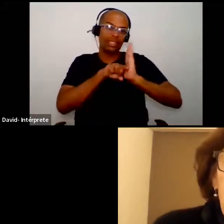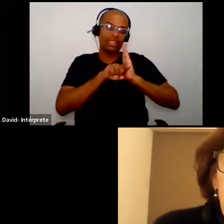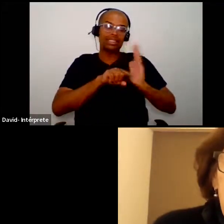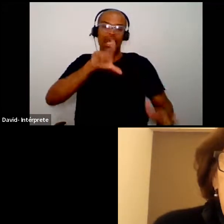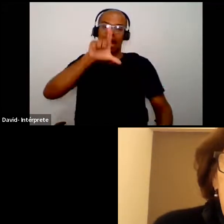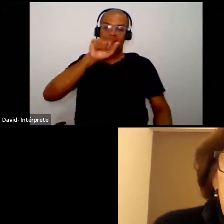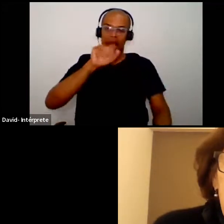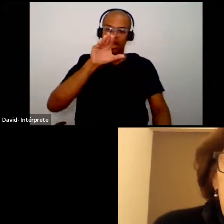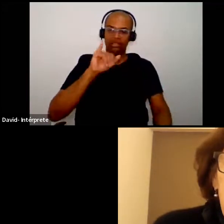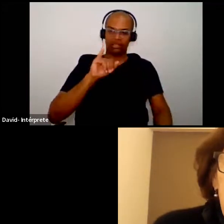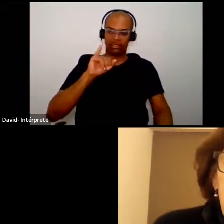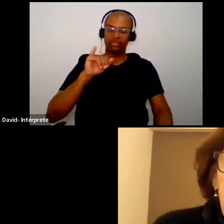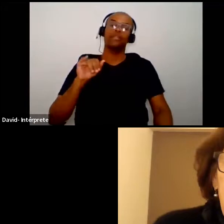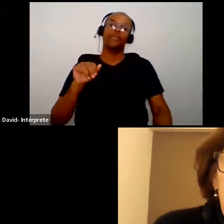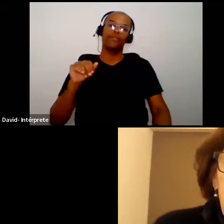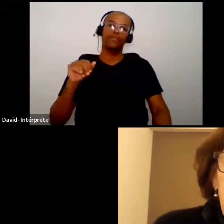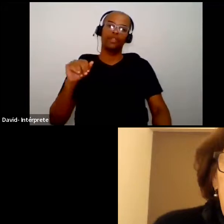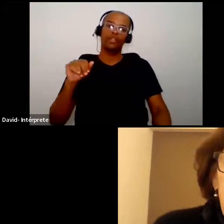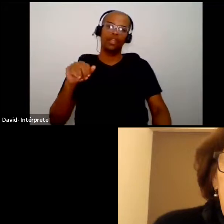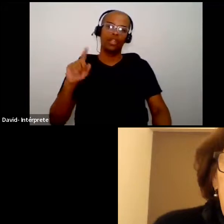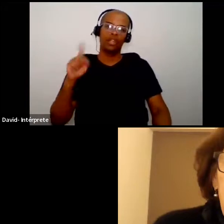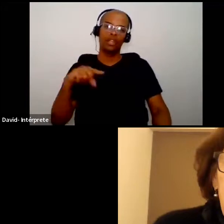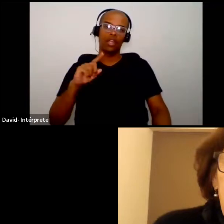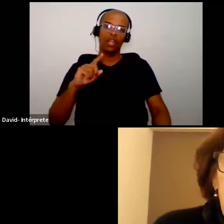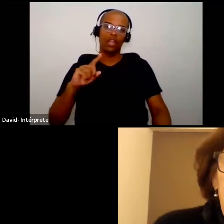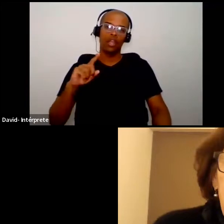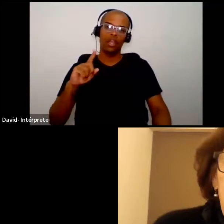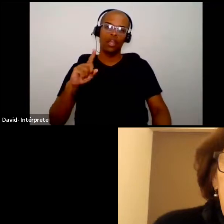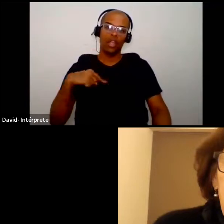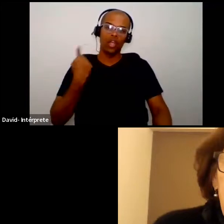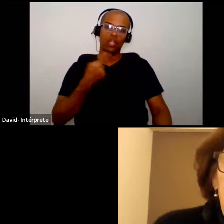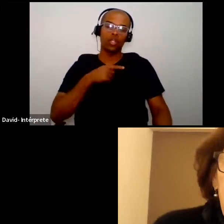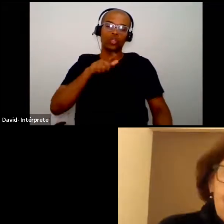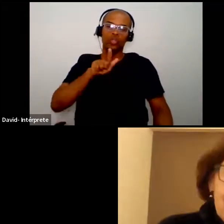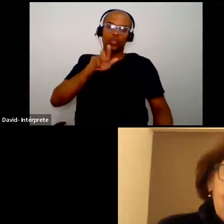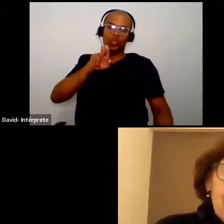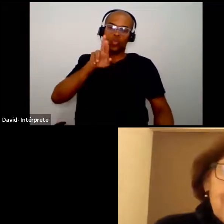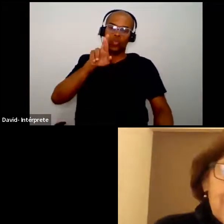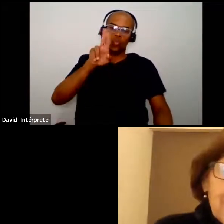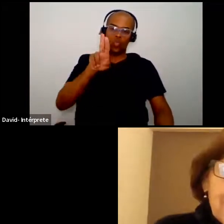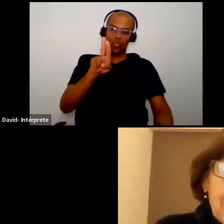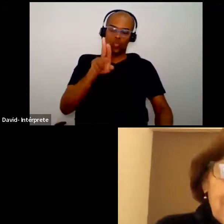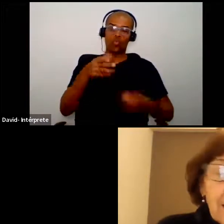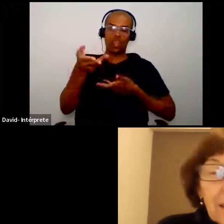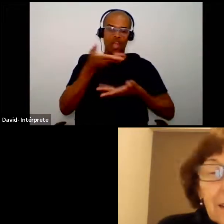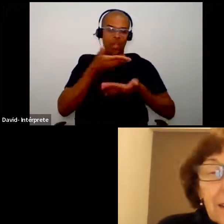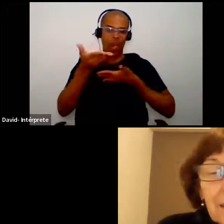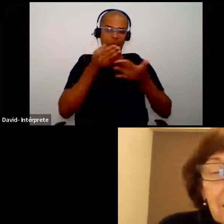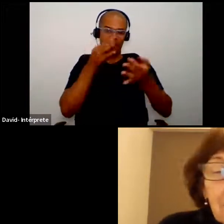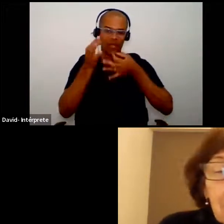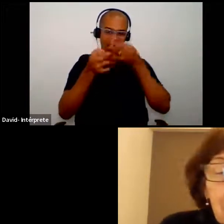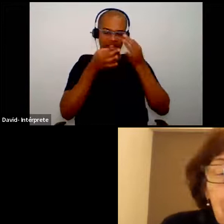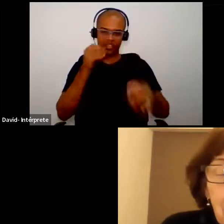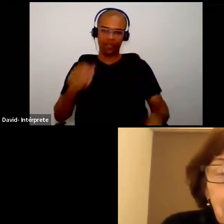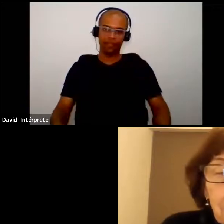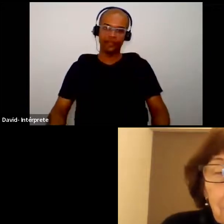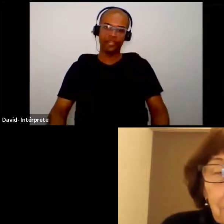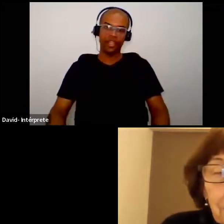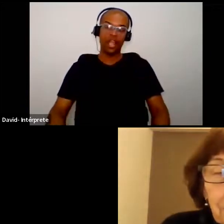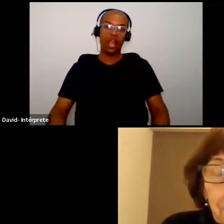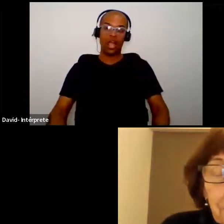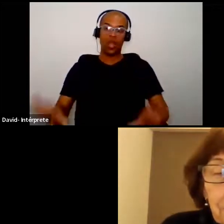e é o nosso guru da colaboração crítica. Trabalha com formação